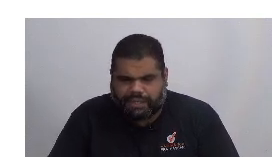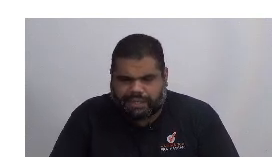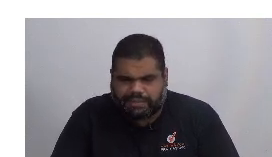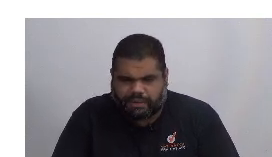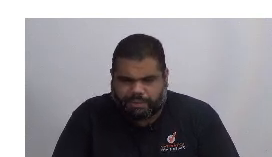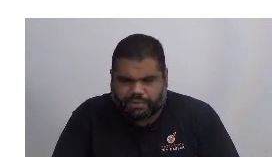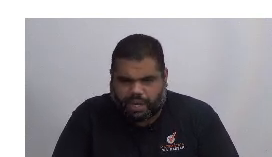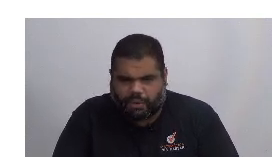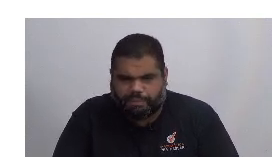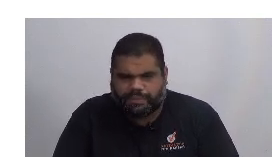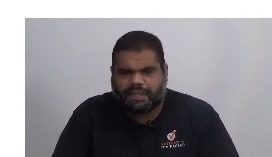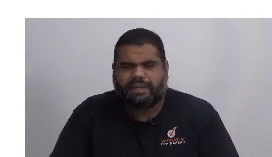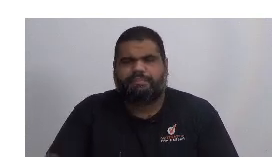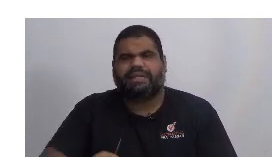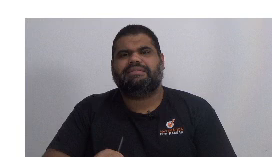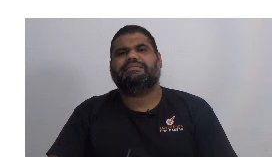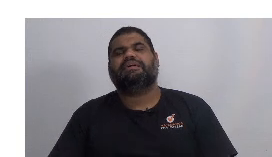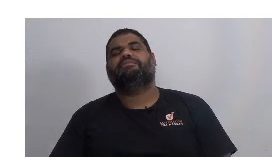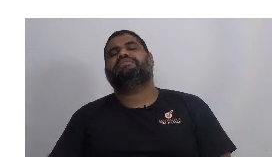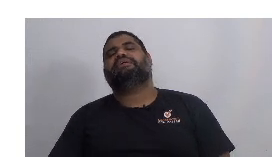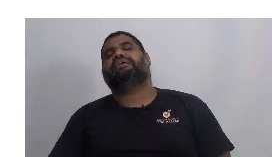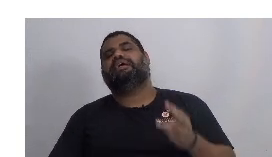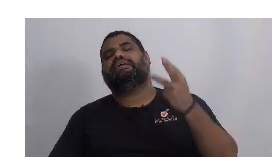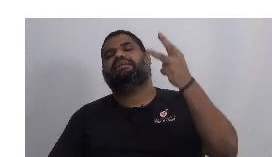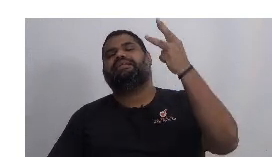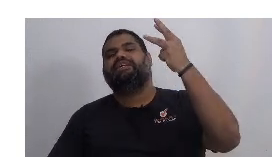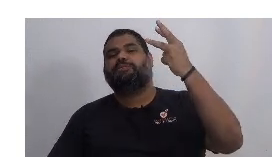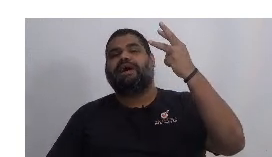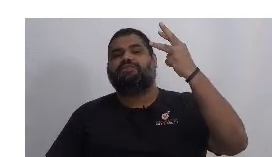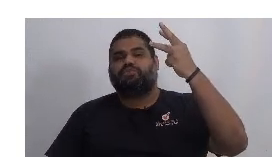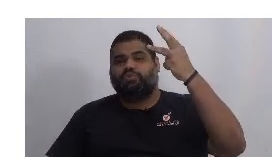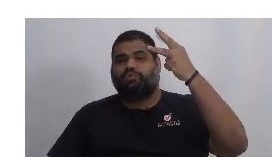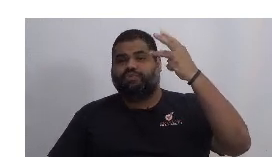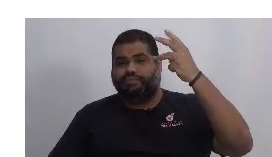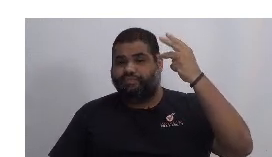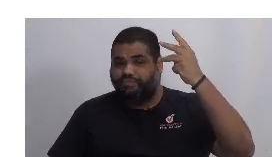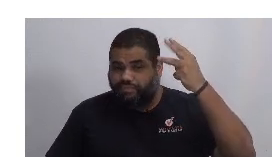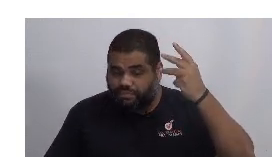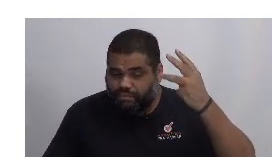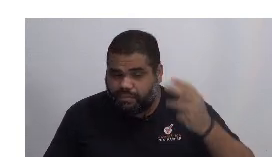de argumentação, pessoal? Precisamos seguir aqui três passos.